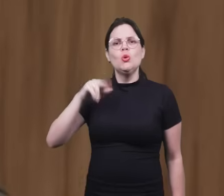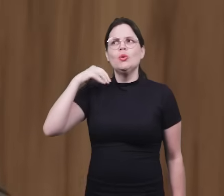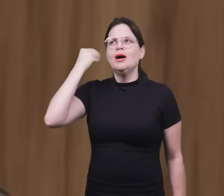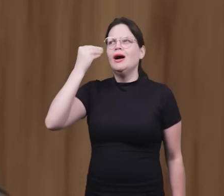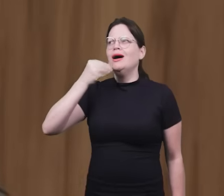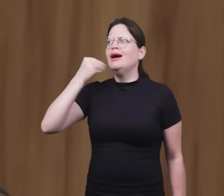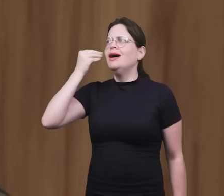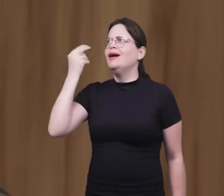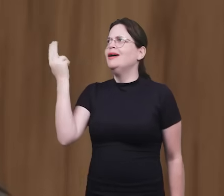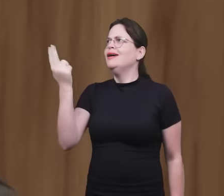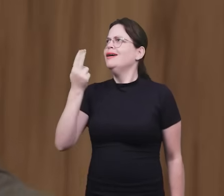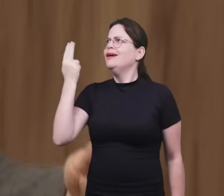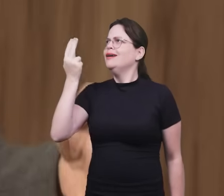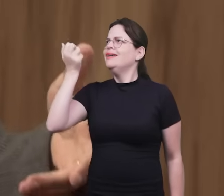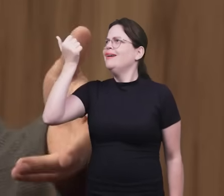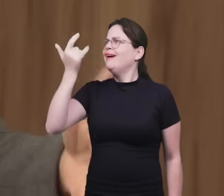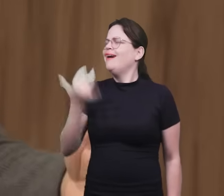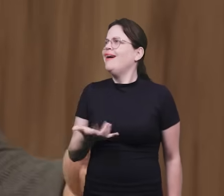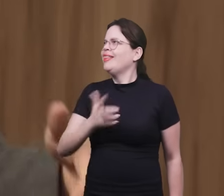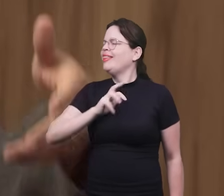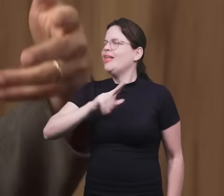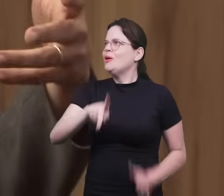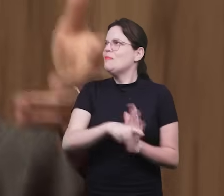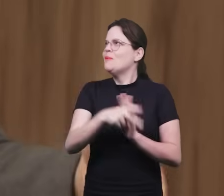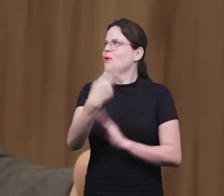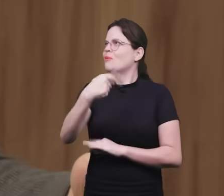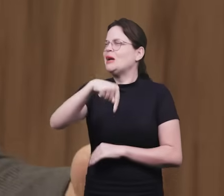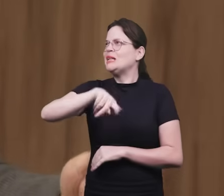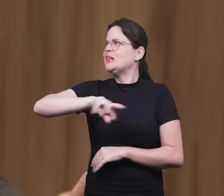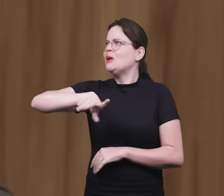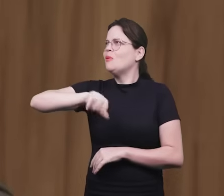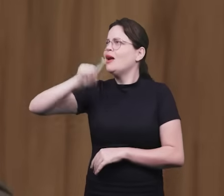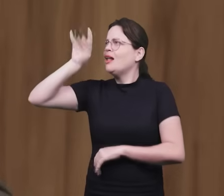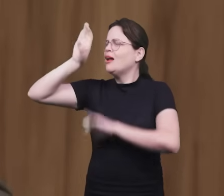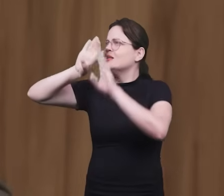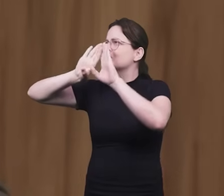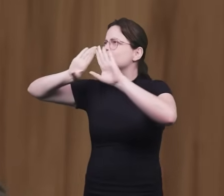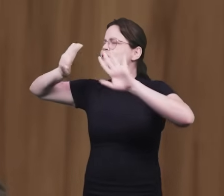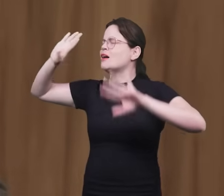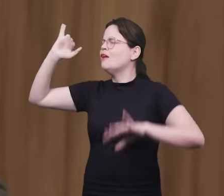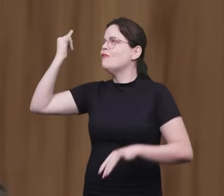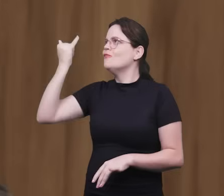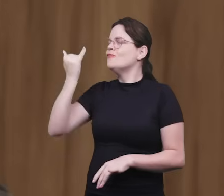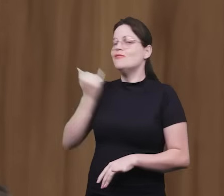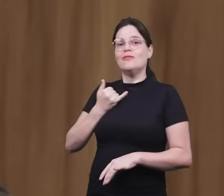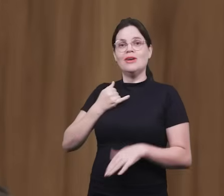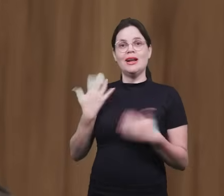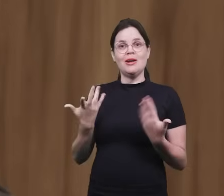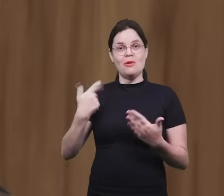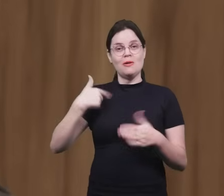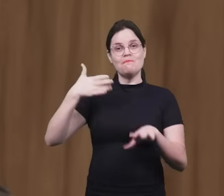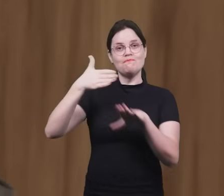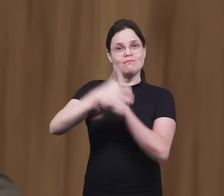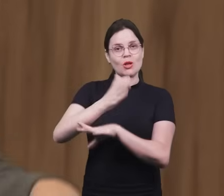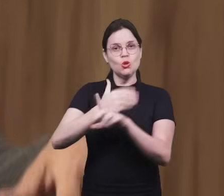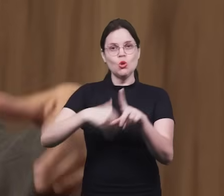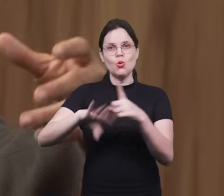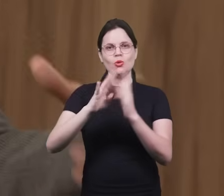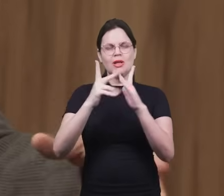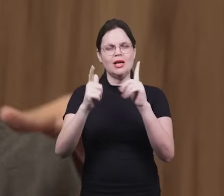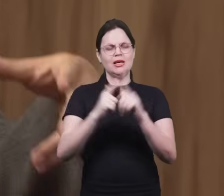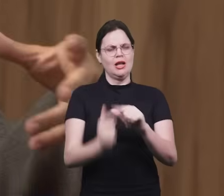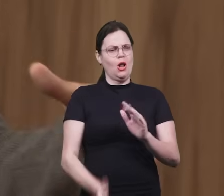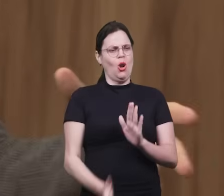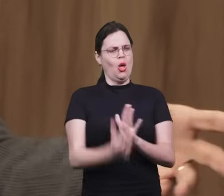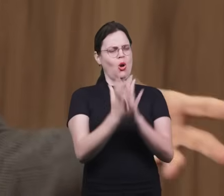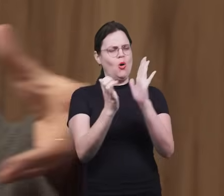tão maravilhoso. Isso não veio da terra, isso veio do céu. Glória a Deus. Quando nós entramos num culto em uma das nossas igrejas, o